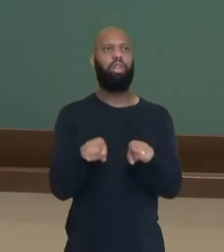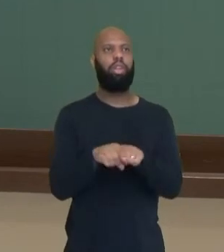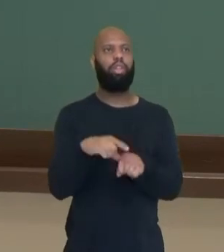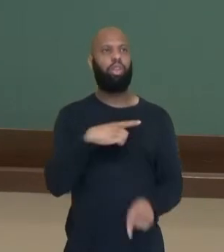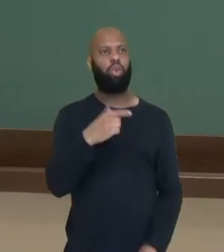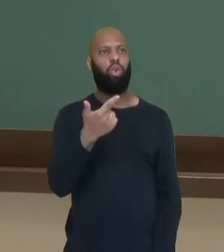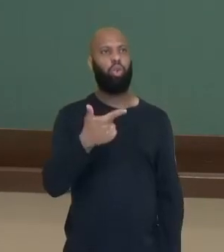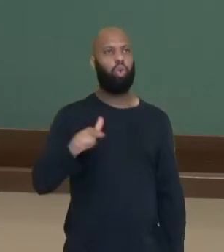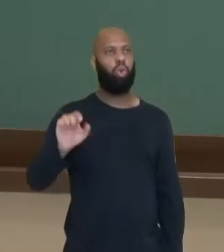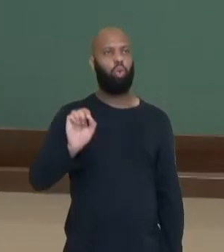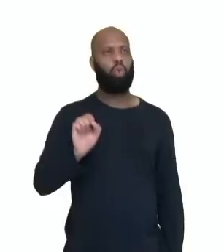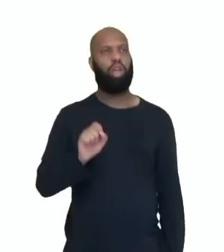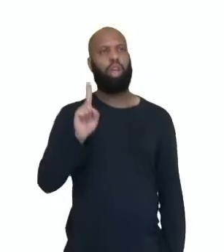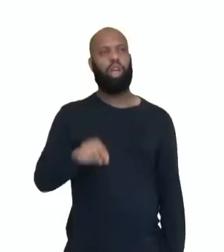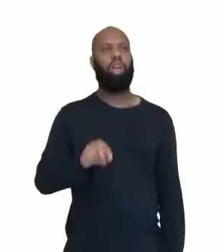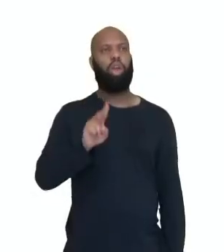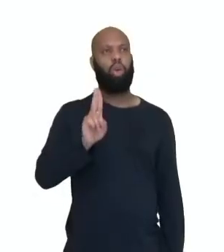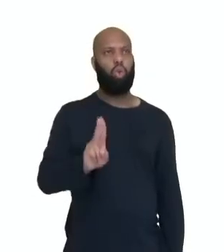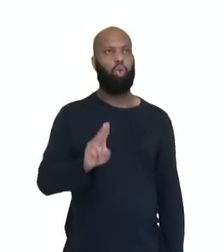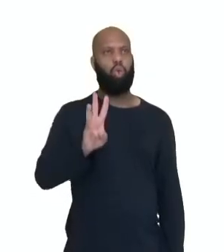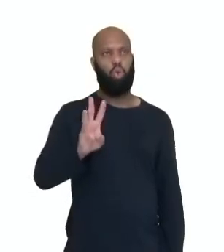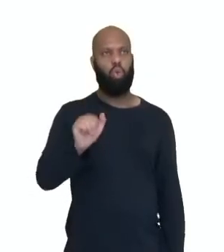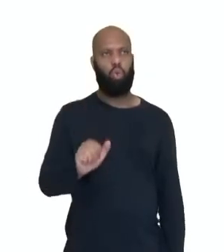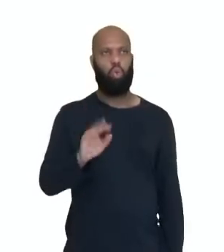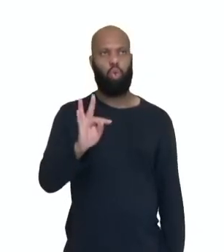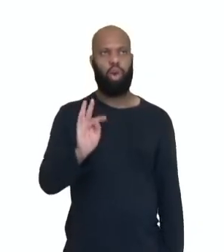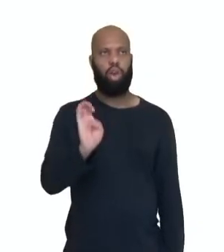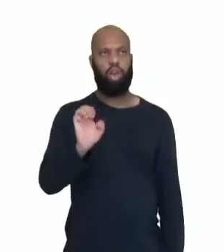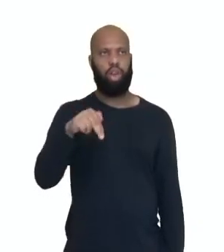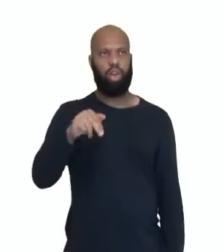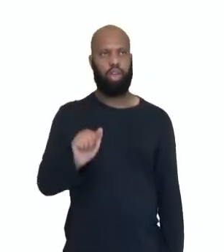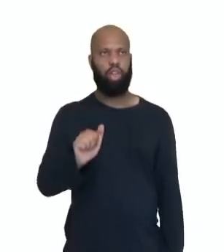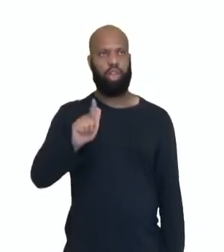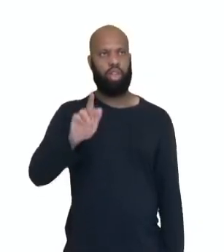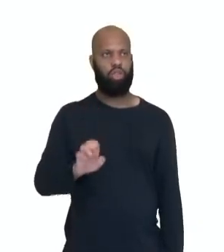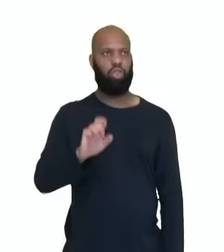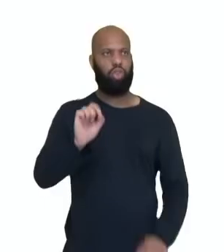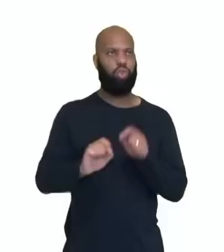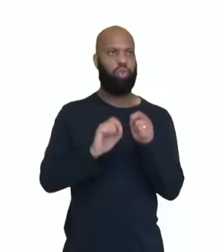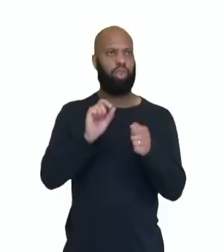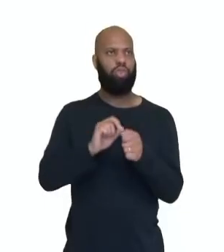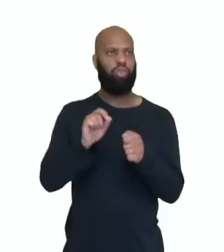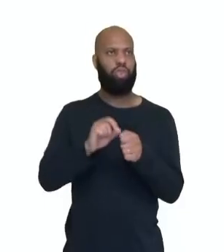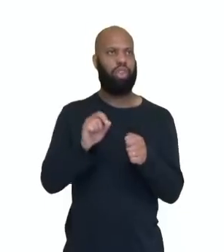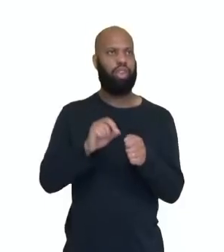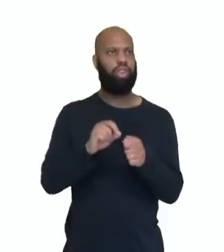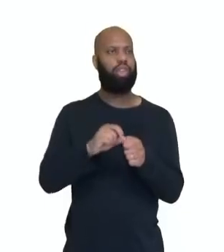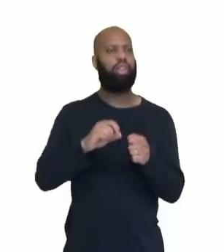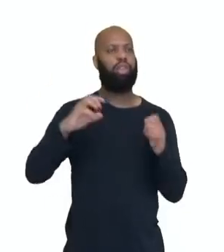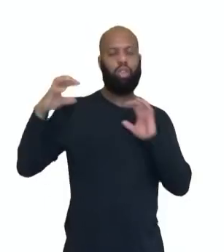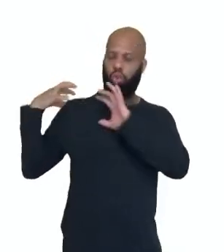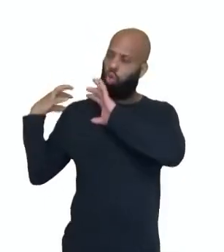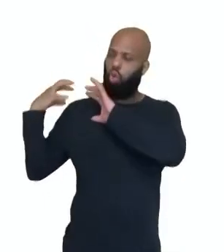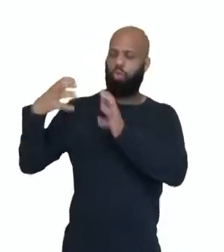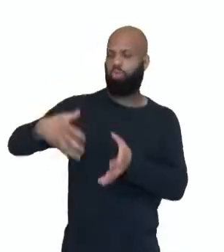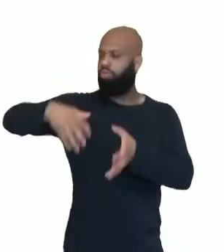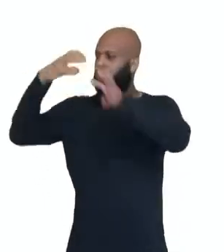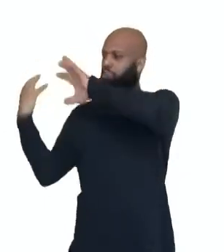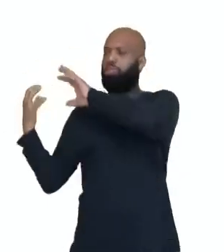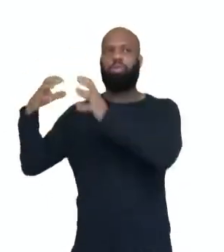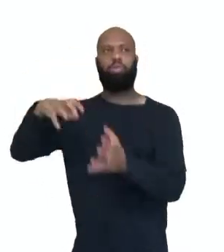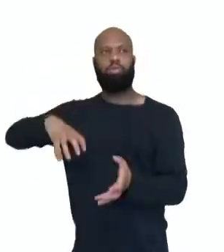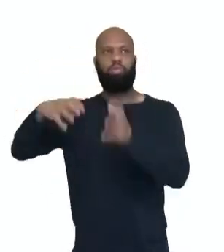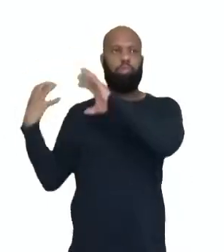Outro golpe do sumô, então, né, o atenaji, jogar o oponente por cima do ombro, que é um golpe